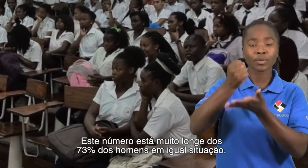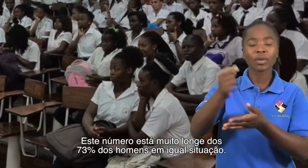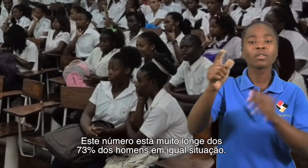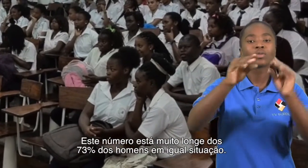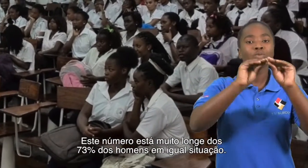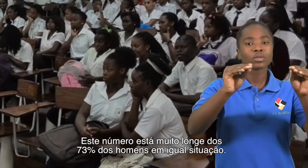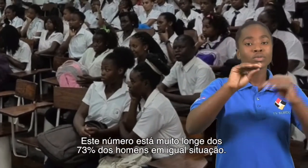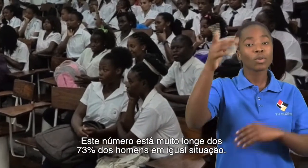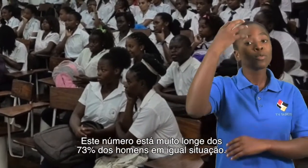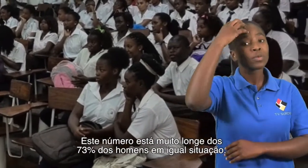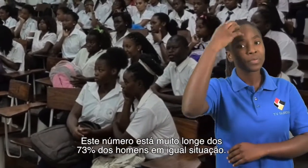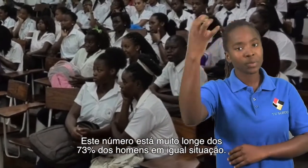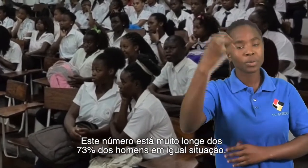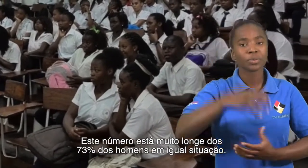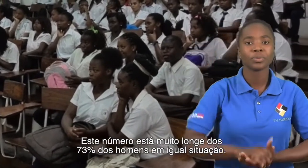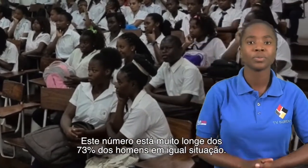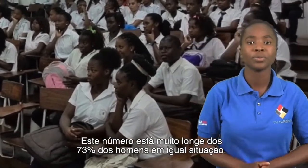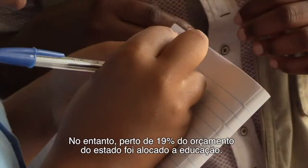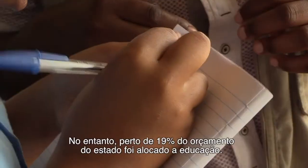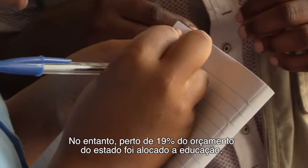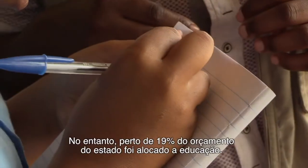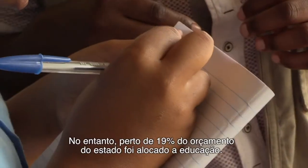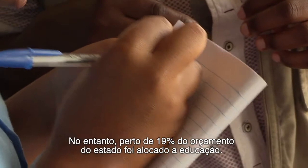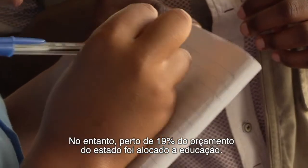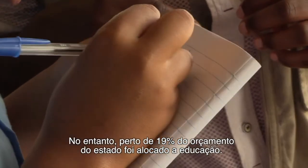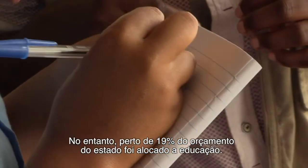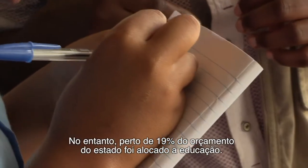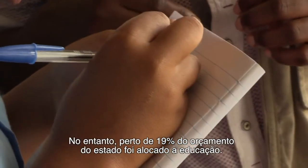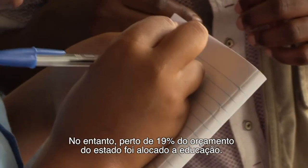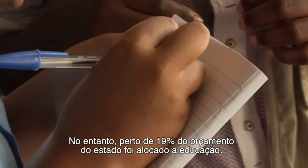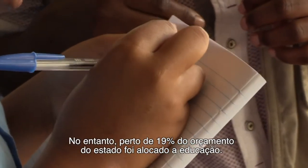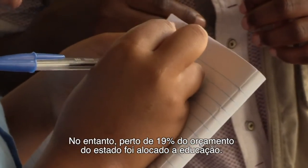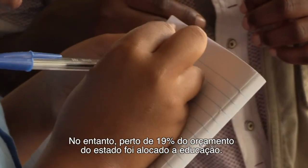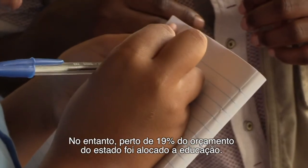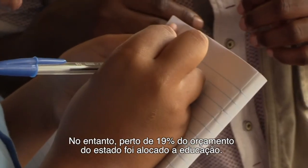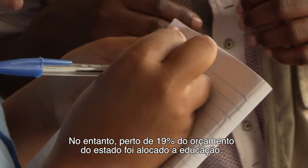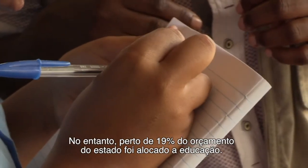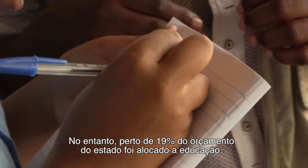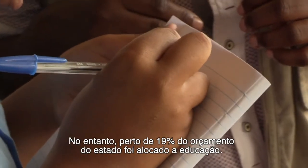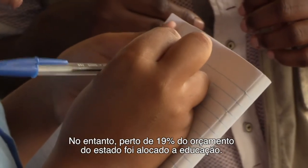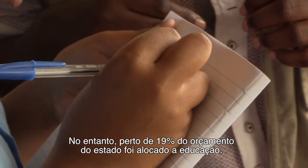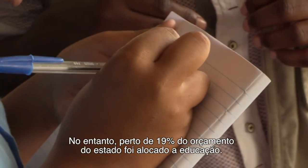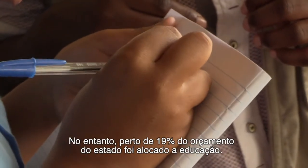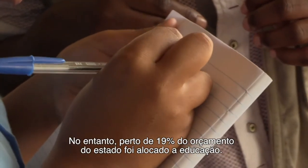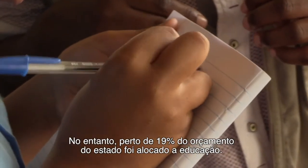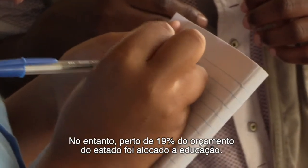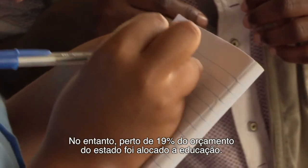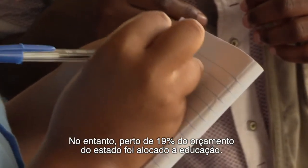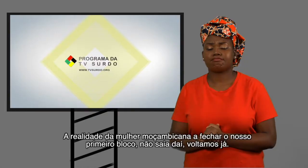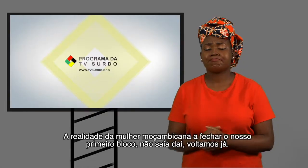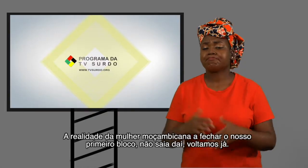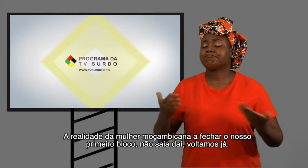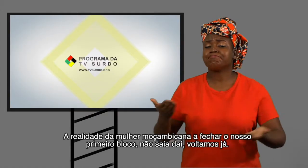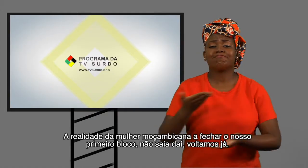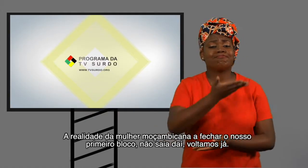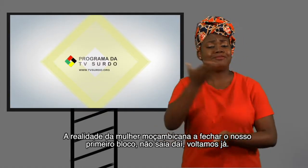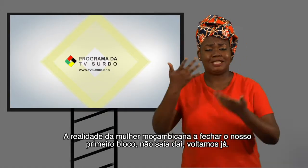homens em igual situação. No entanto, perto de 19% do orçamento do Estado foi para a educação.